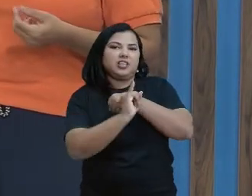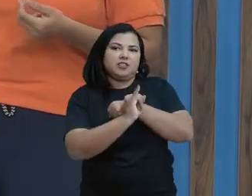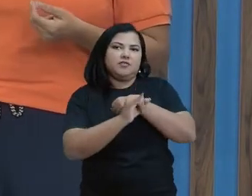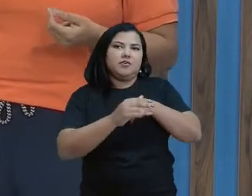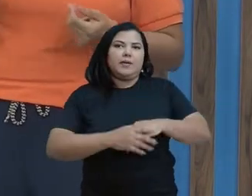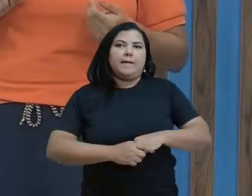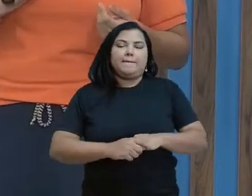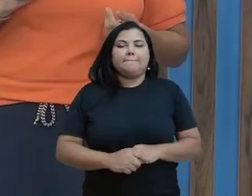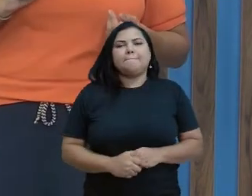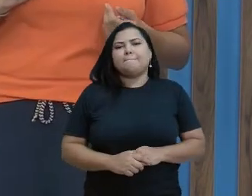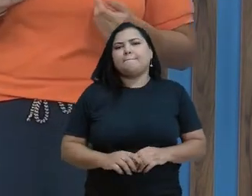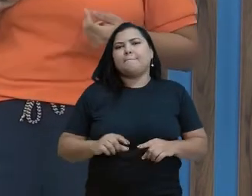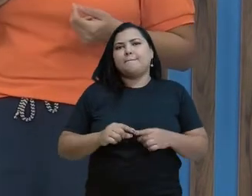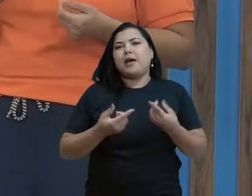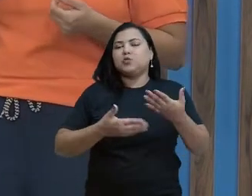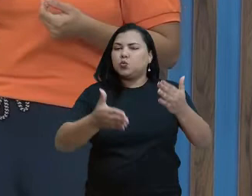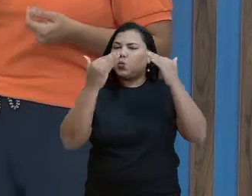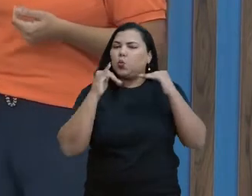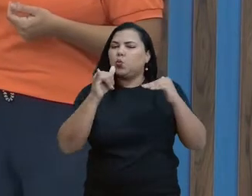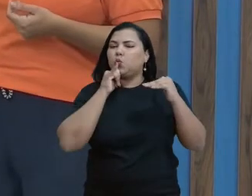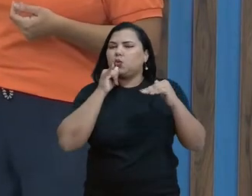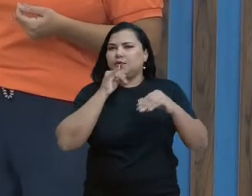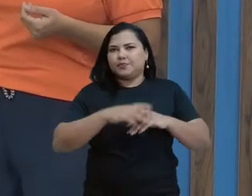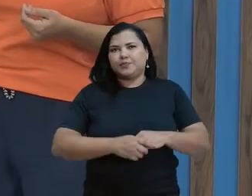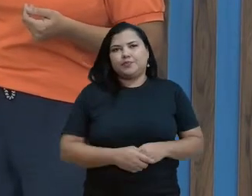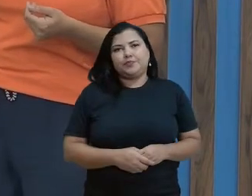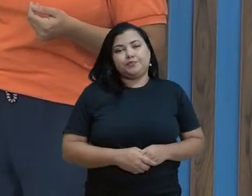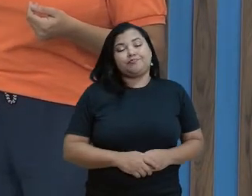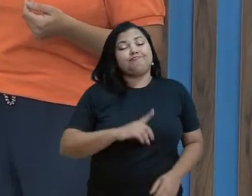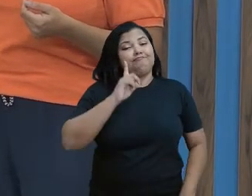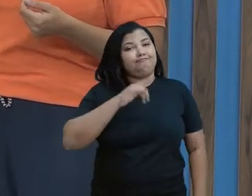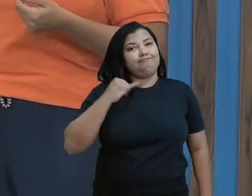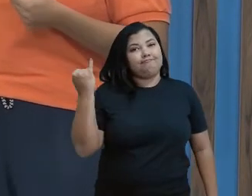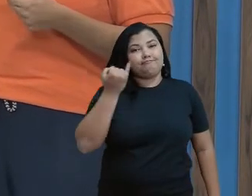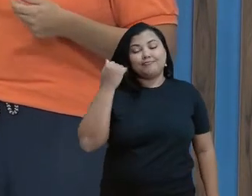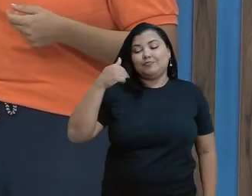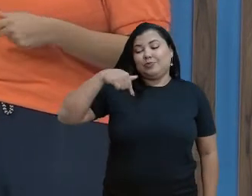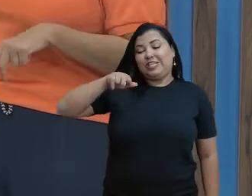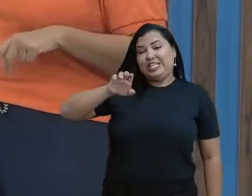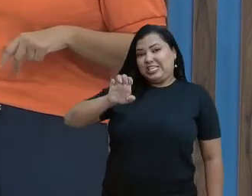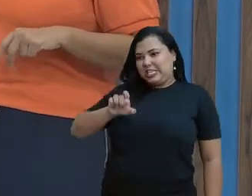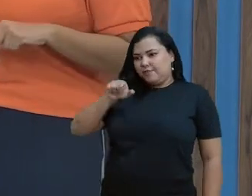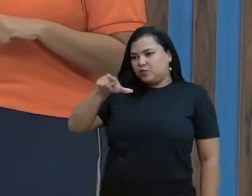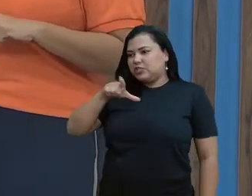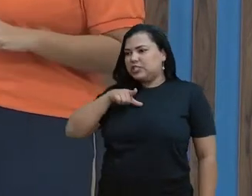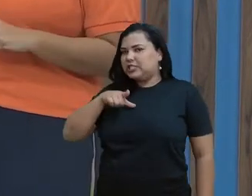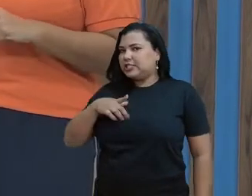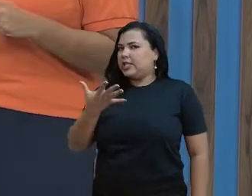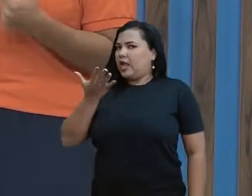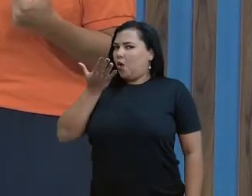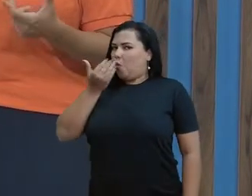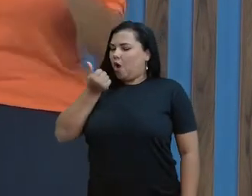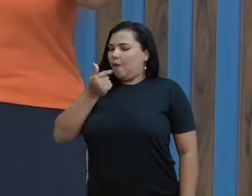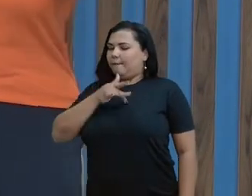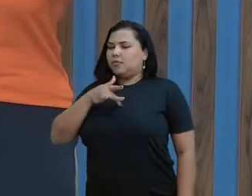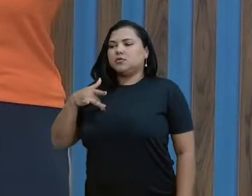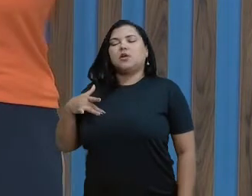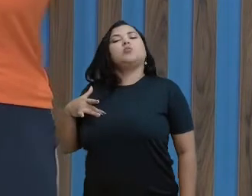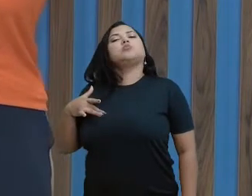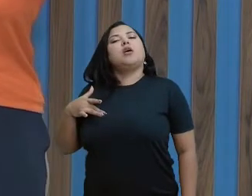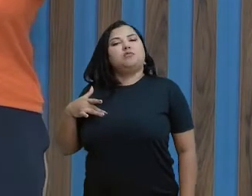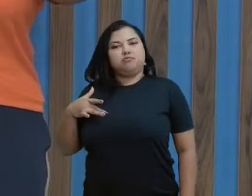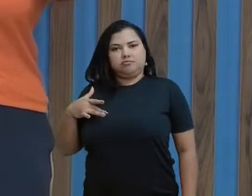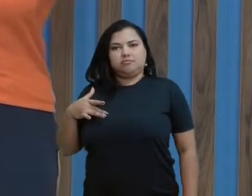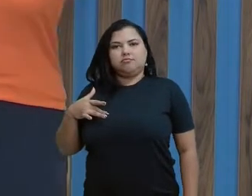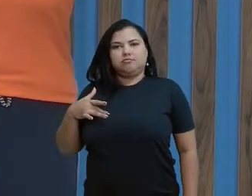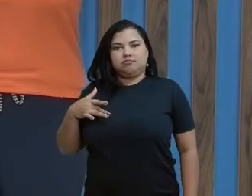Mas nesse segundo exemplo, é essencial que você tenha uma alimentação saudável. Aqui,